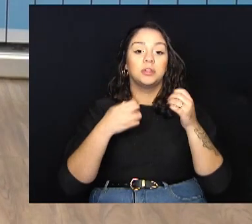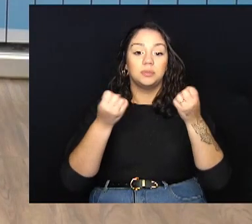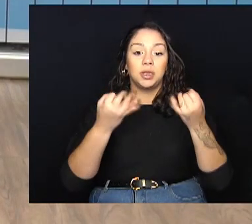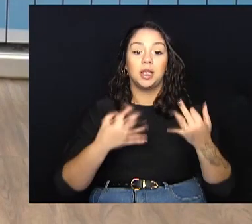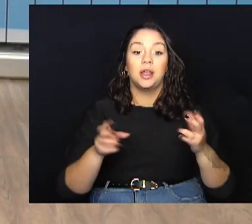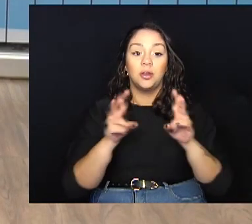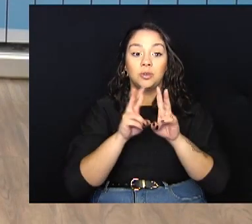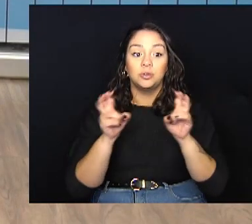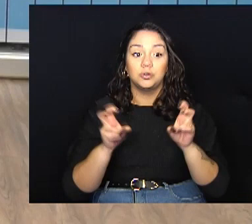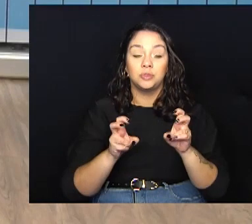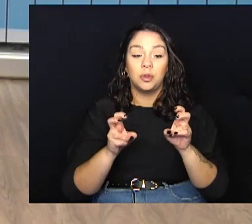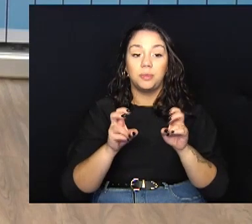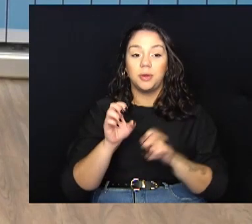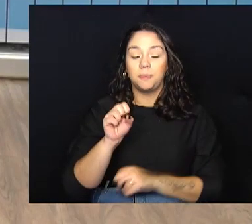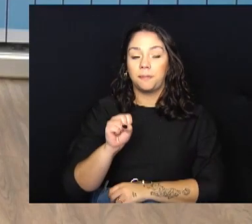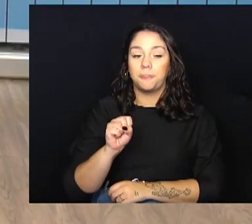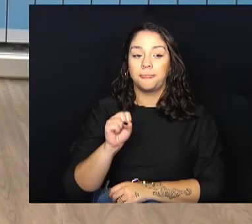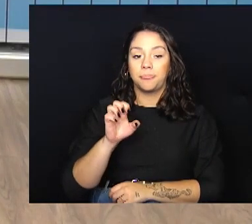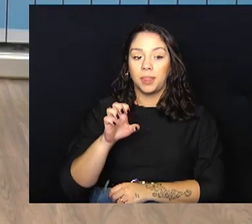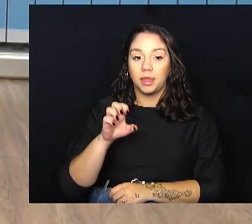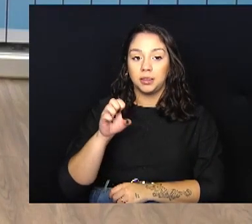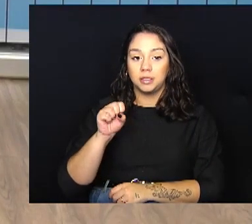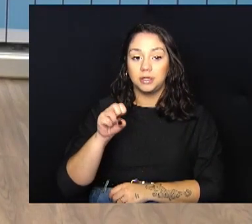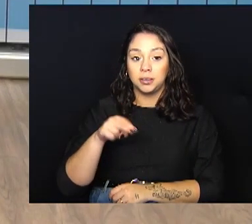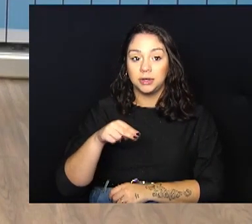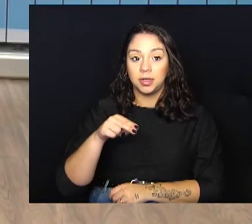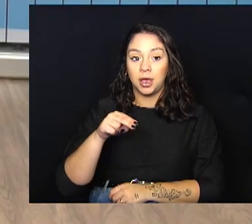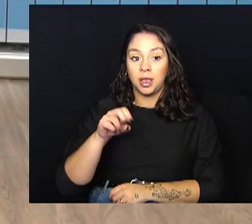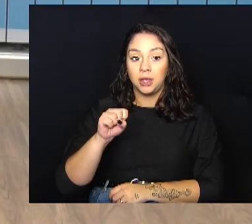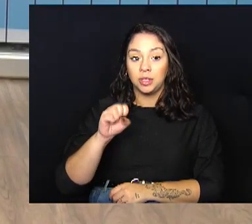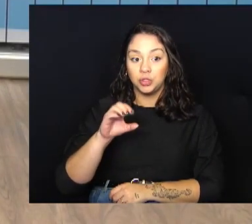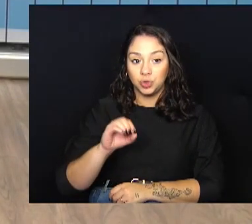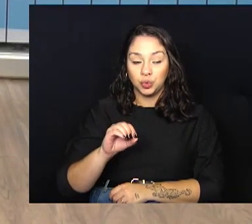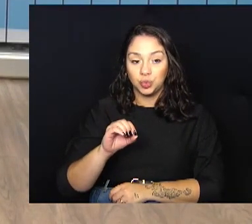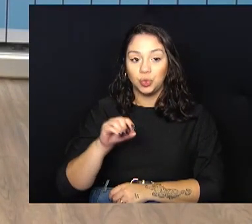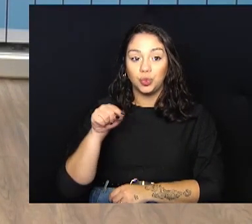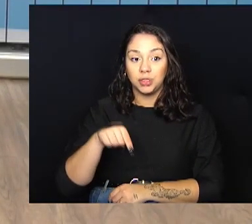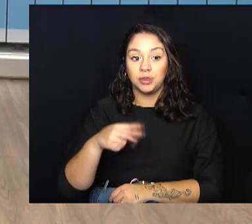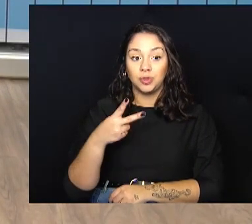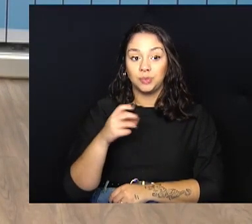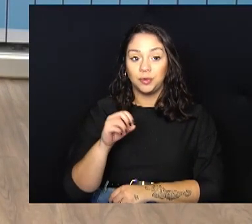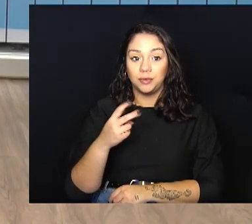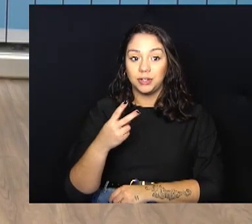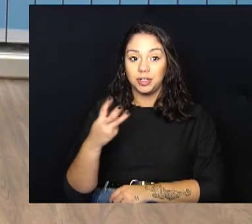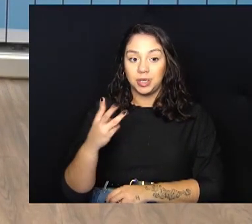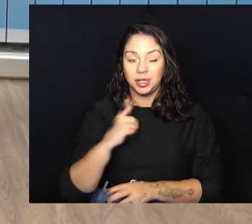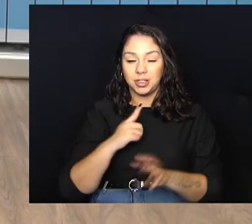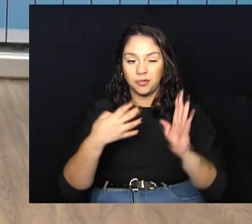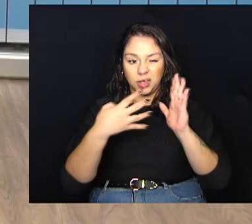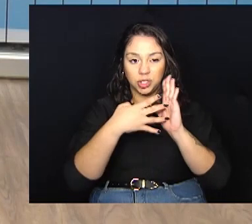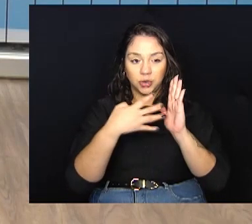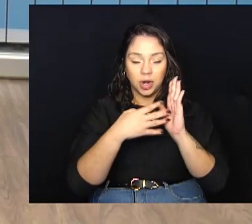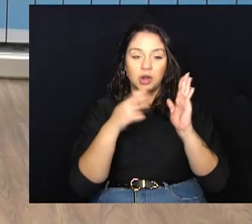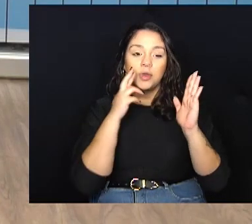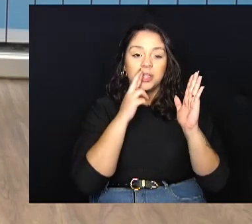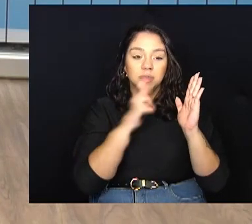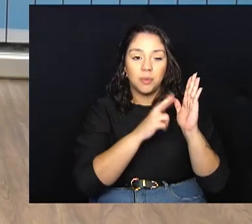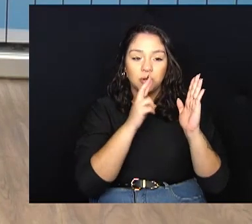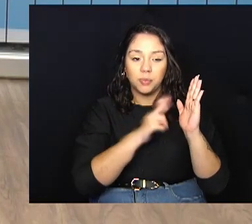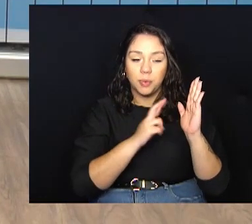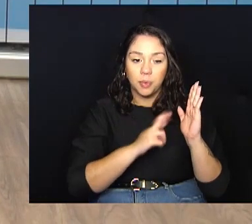o Censo 2022 quem se passou aí na sua residência você respondeu aquele questionário Pois é as respostas